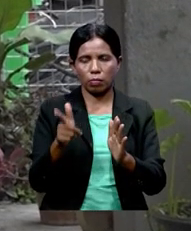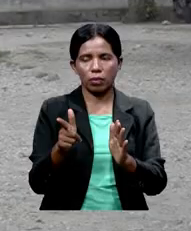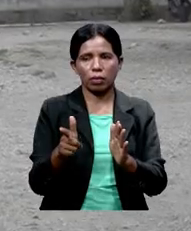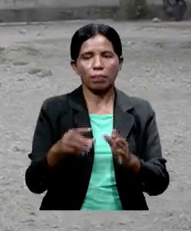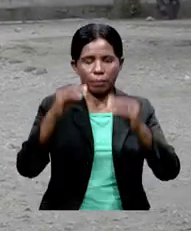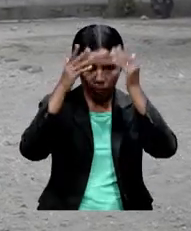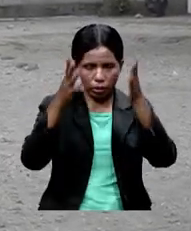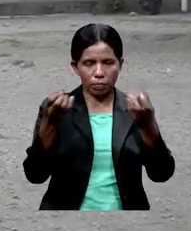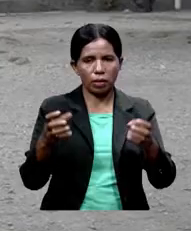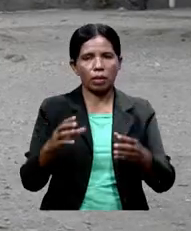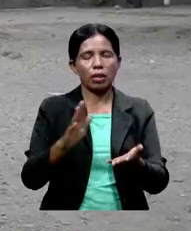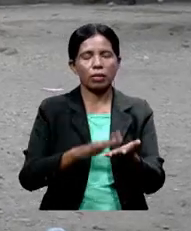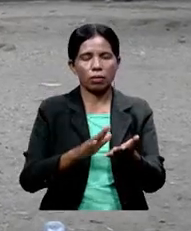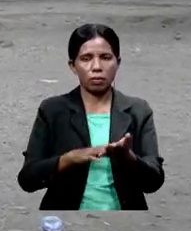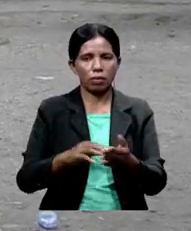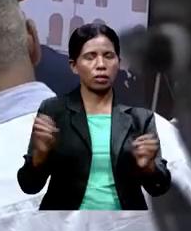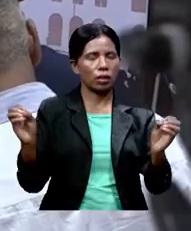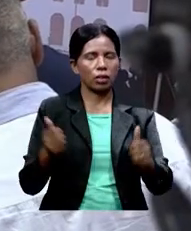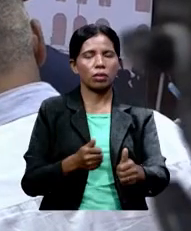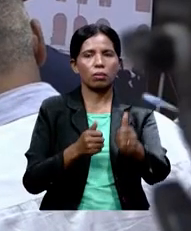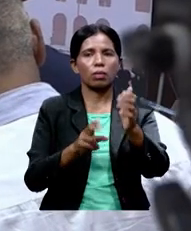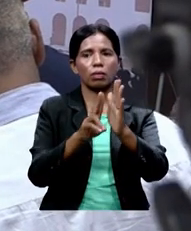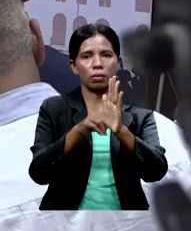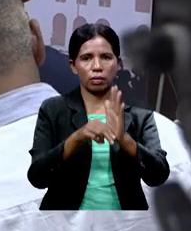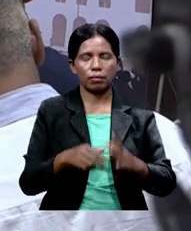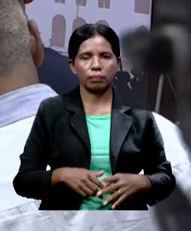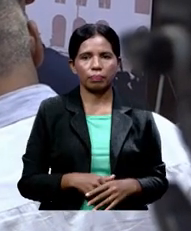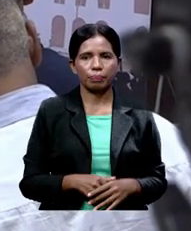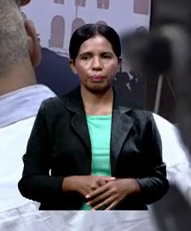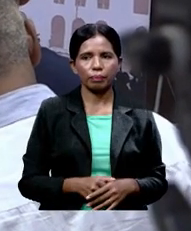e a escola pública, a Lorin Lato, horas refere, Leo Borges, Dilma Sujeti, Ziemen.